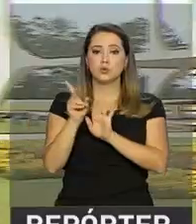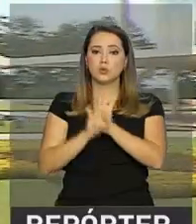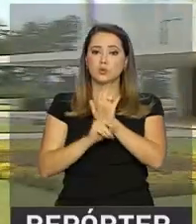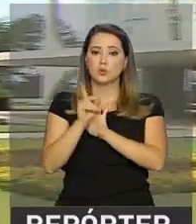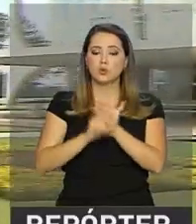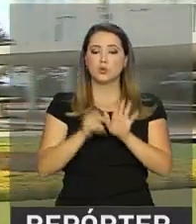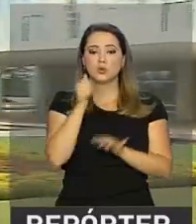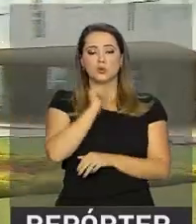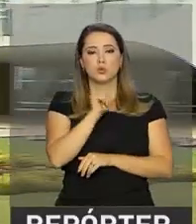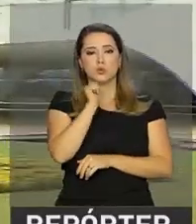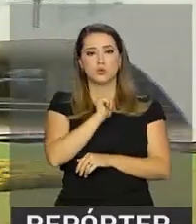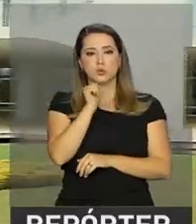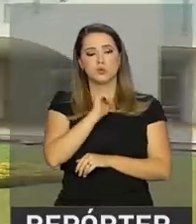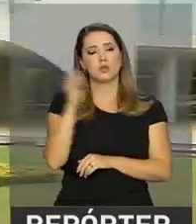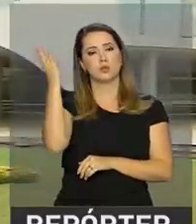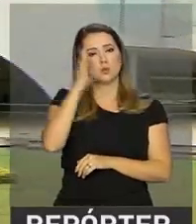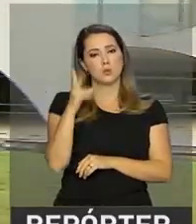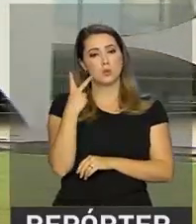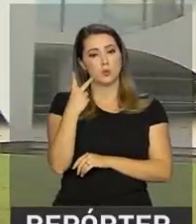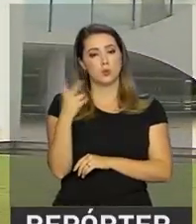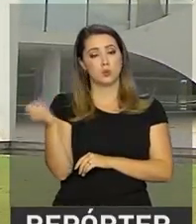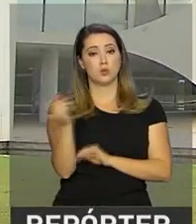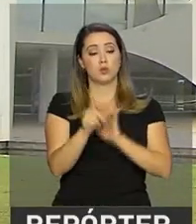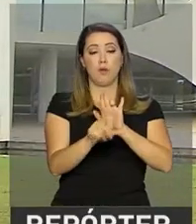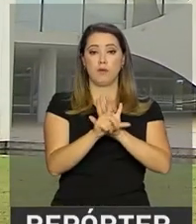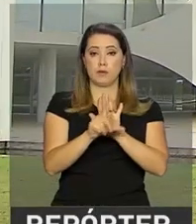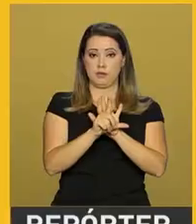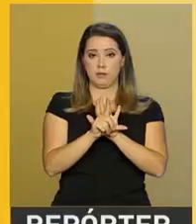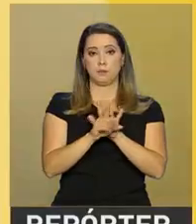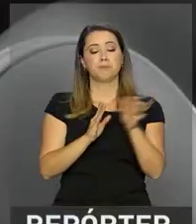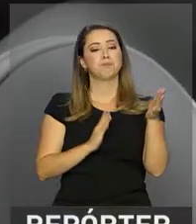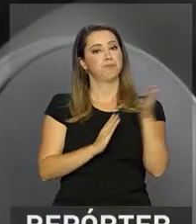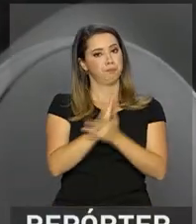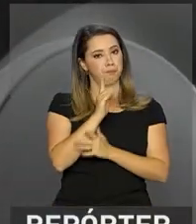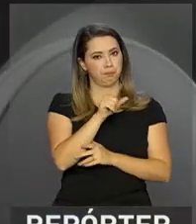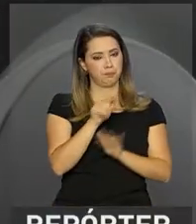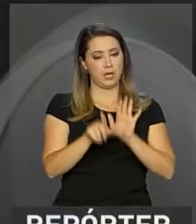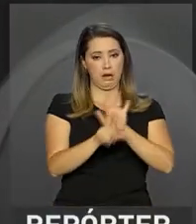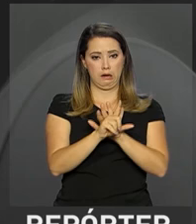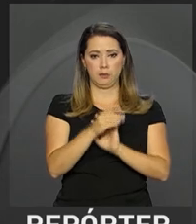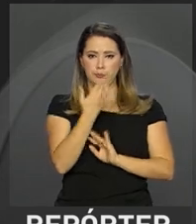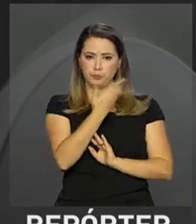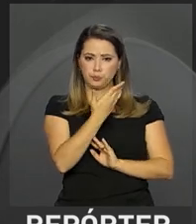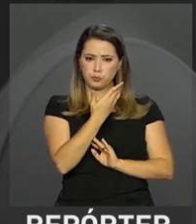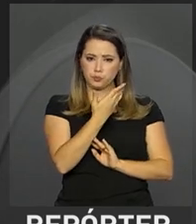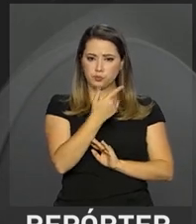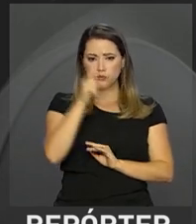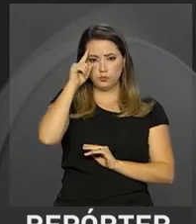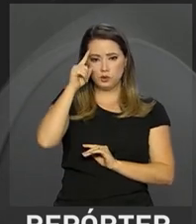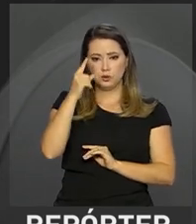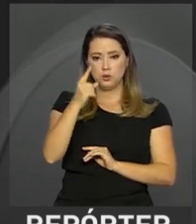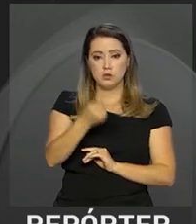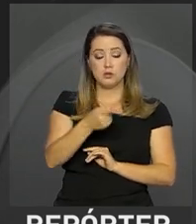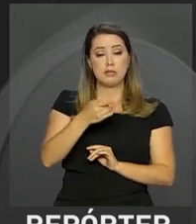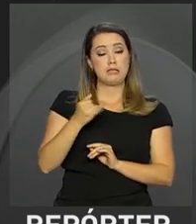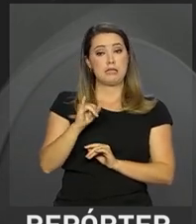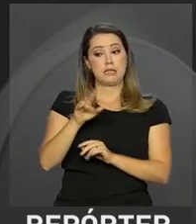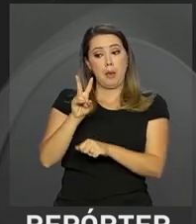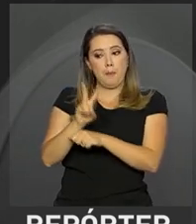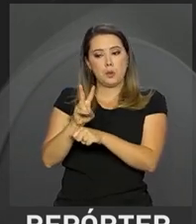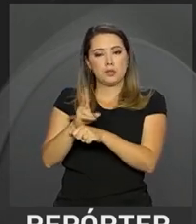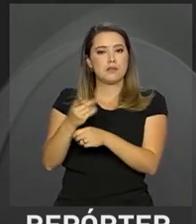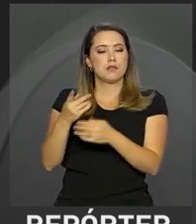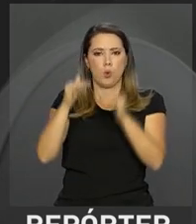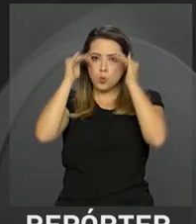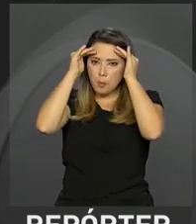Brasil, 2 novas leis foram sancionadas pelo governo federal. A lei torna crime o descumprimento de medidas protetivas da Lei Maria